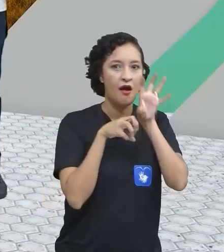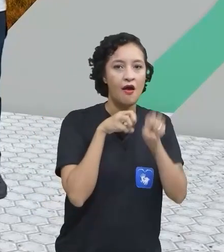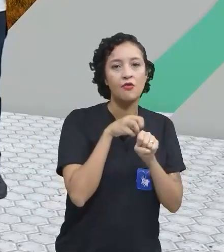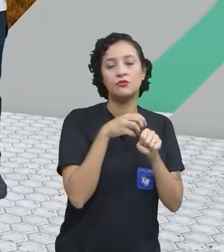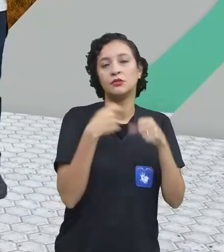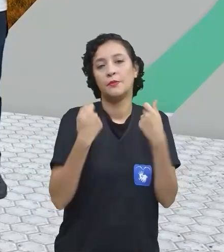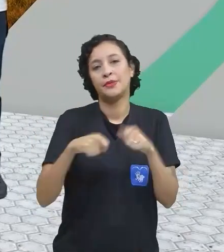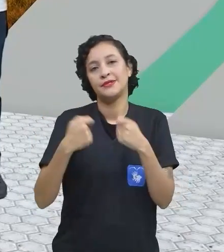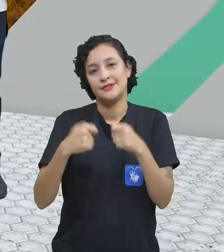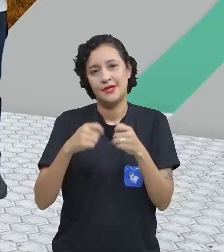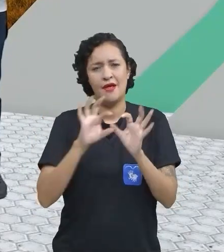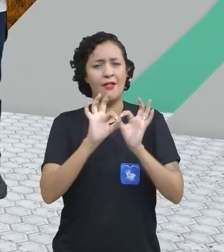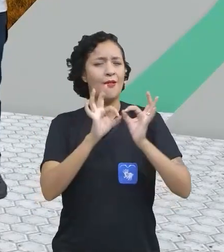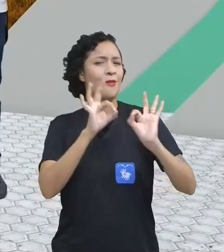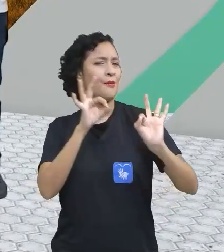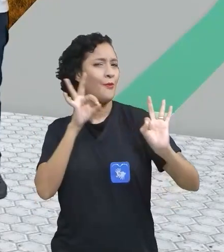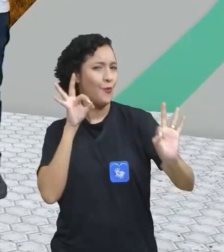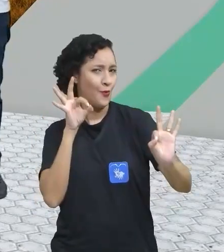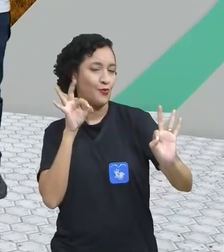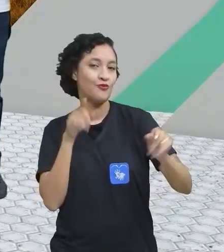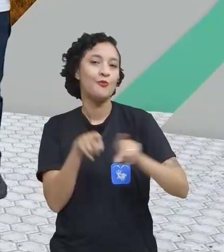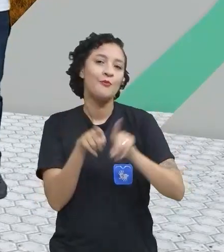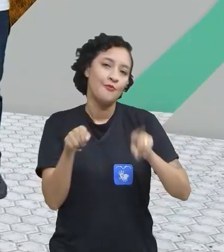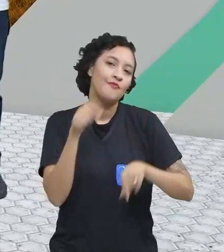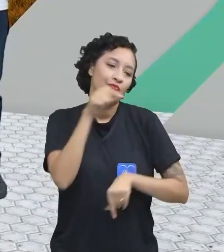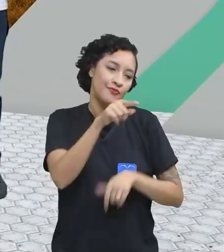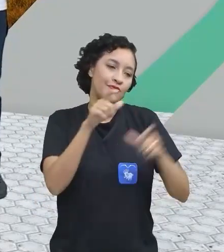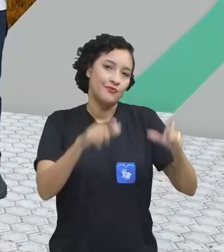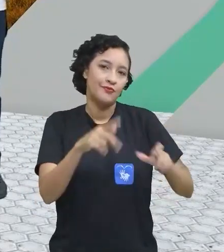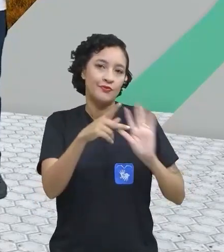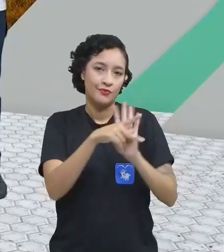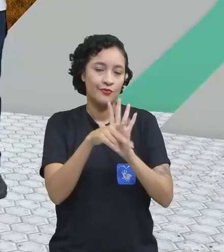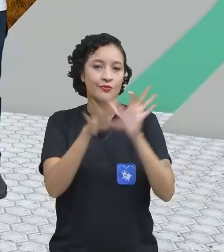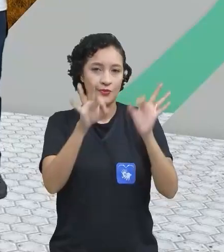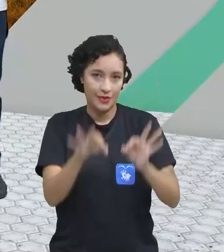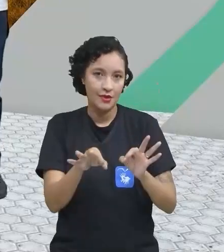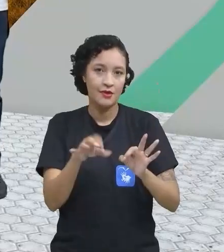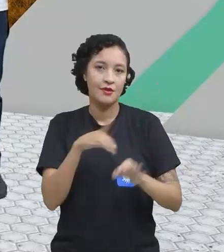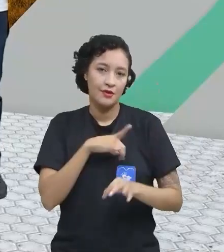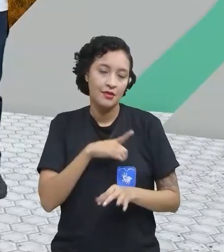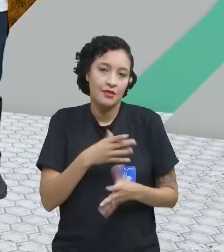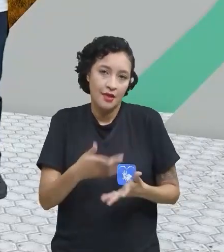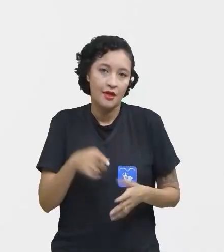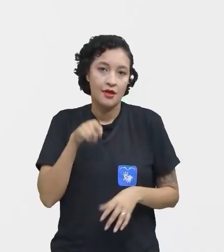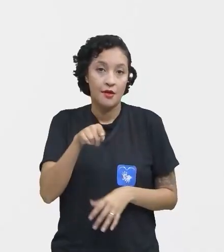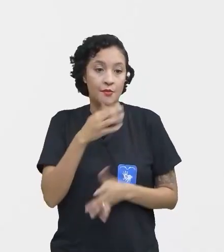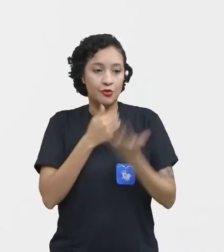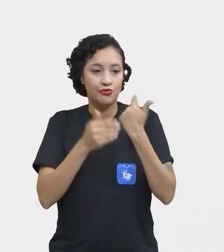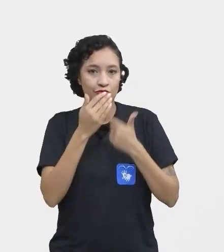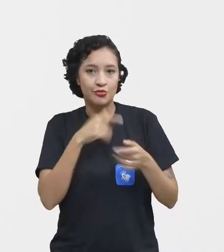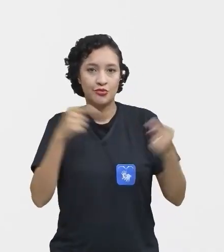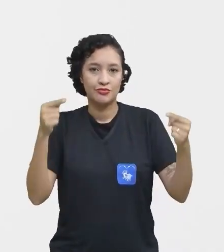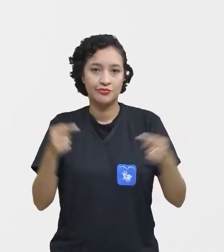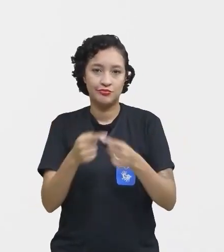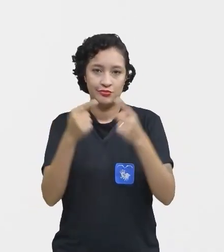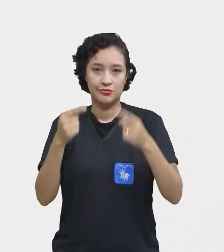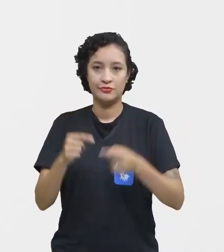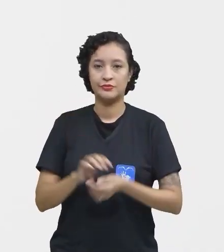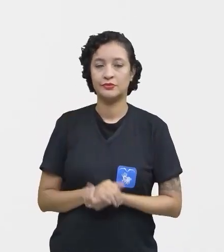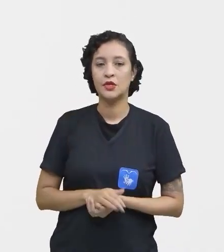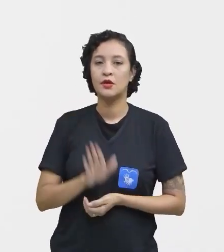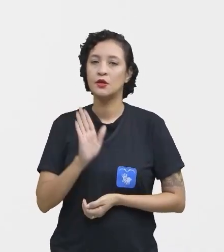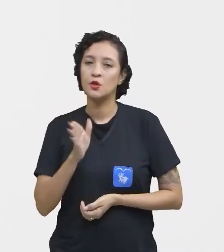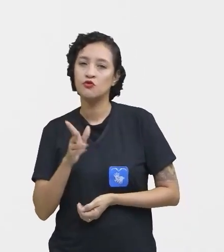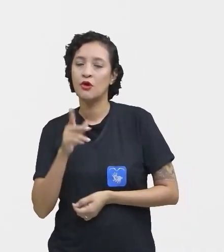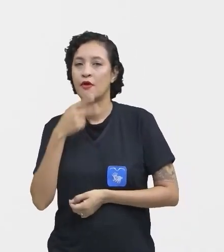é lá onde ele precisa encontrar esses animais para que a cadeia alimentar dele funcione. Então, como eu falei para vocês,